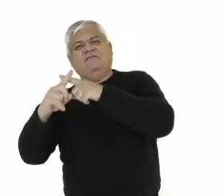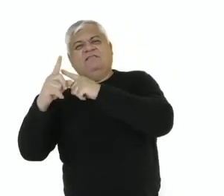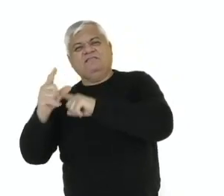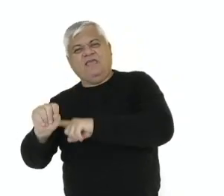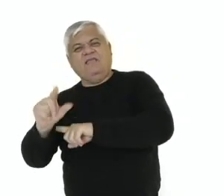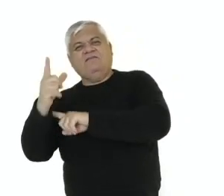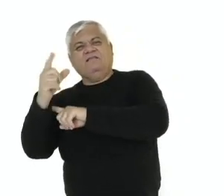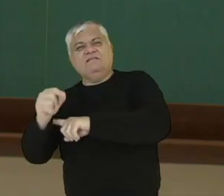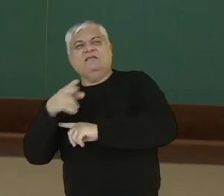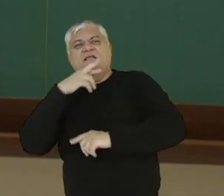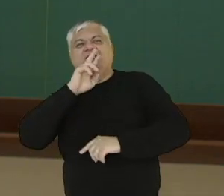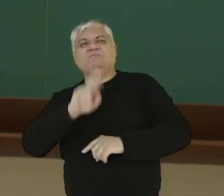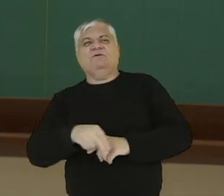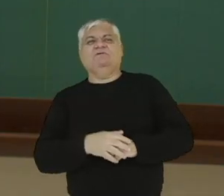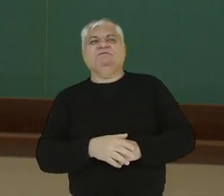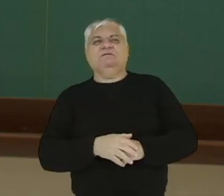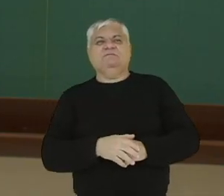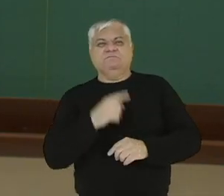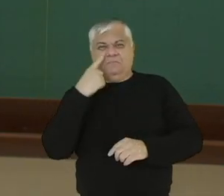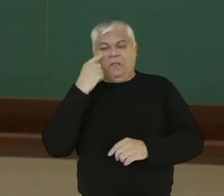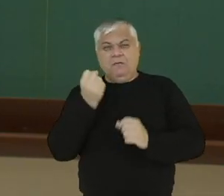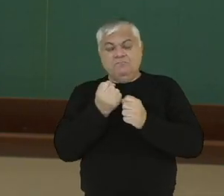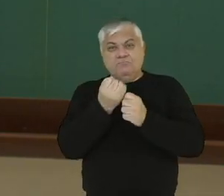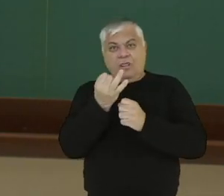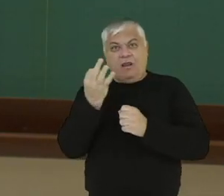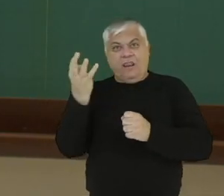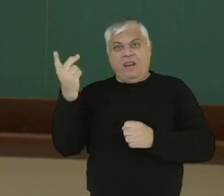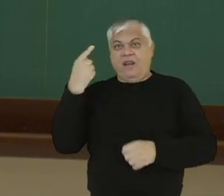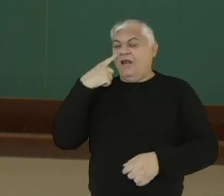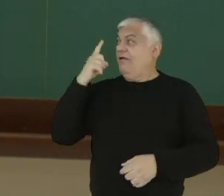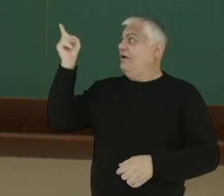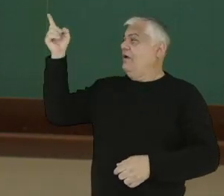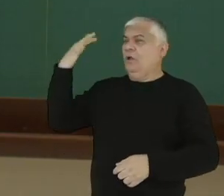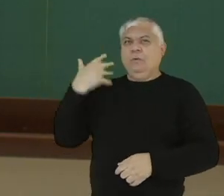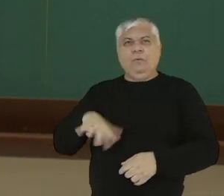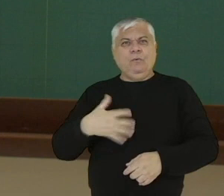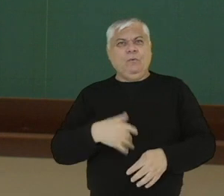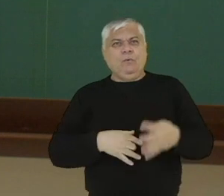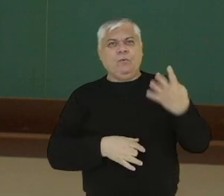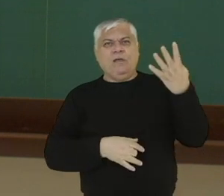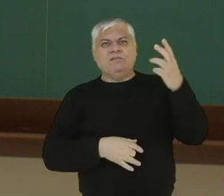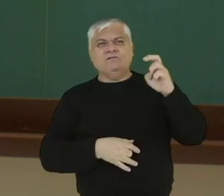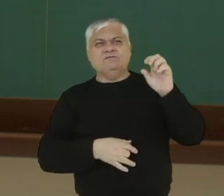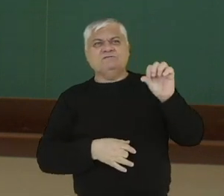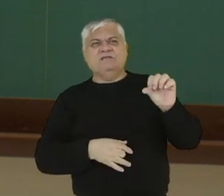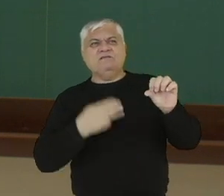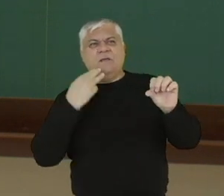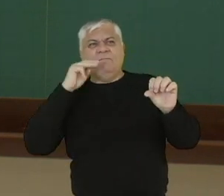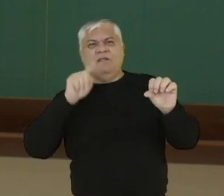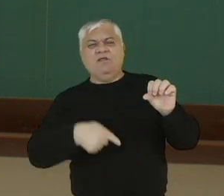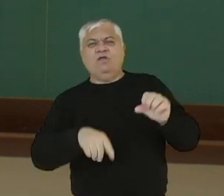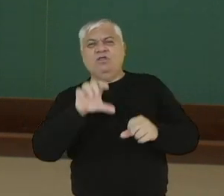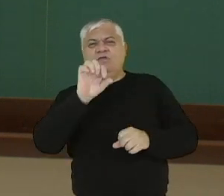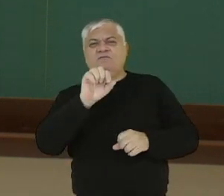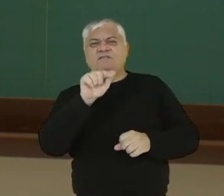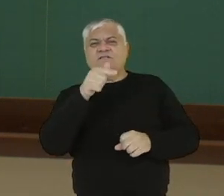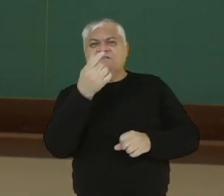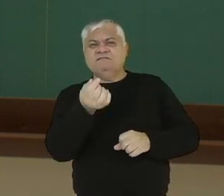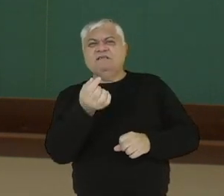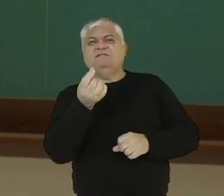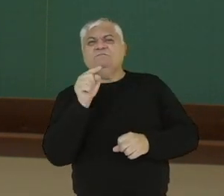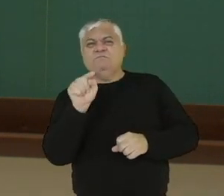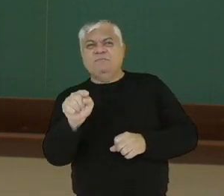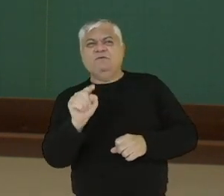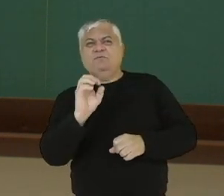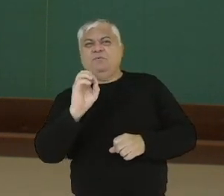10 vezes 10, eu tenho esse número aqui, que é 456 milhões 976 mil